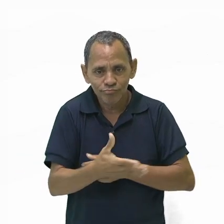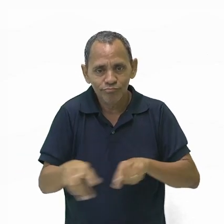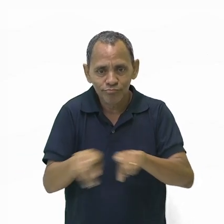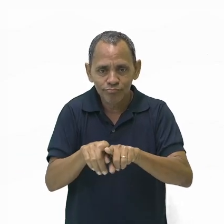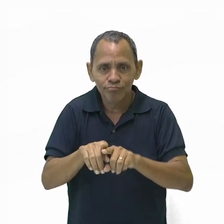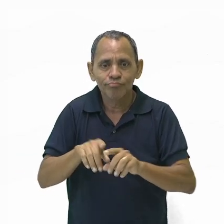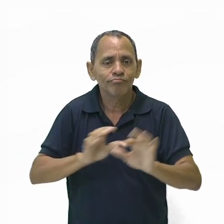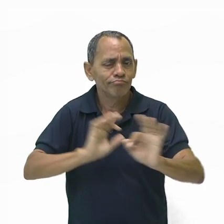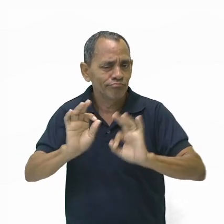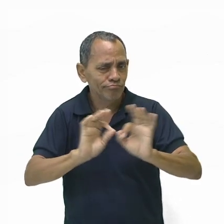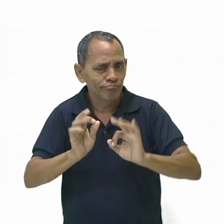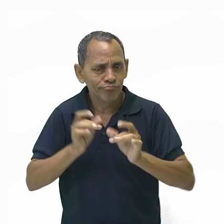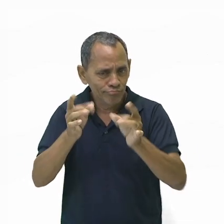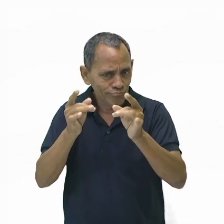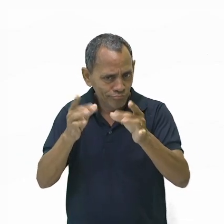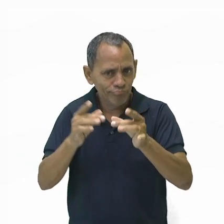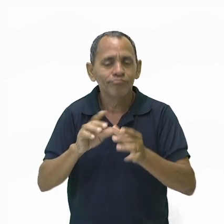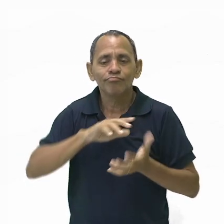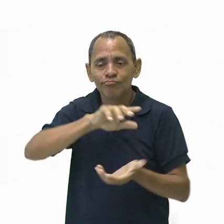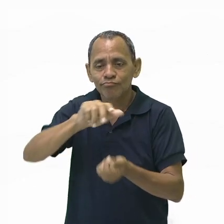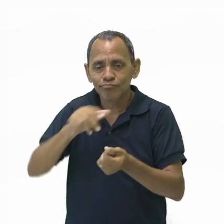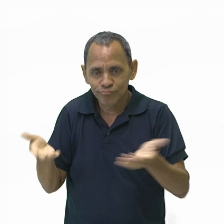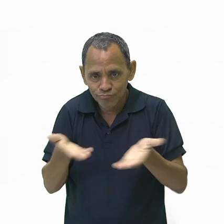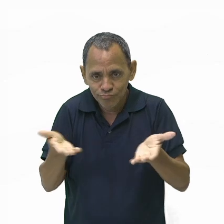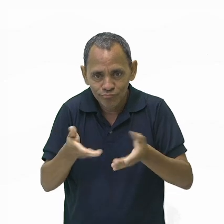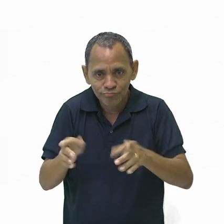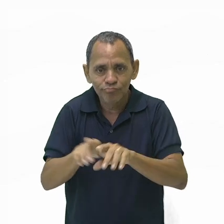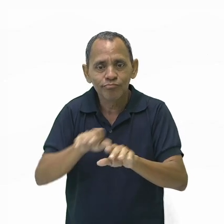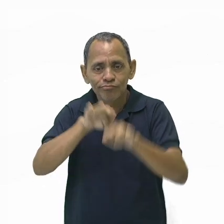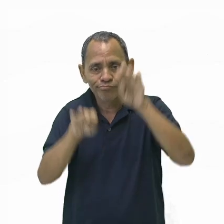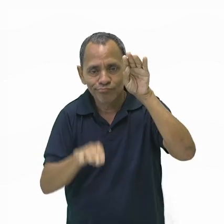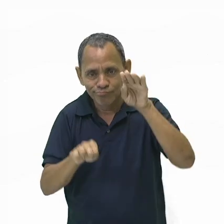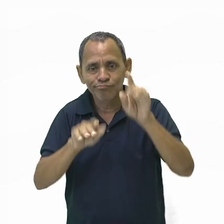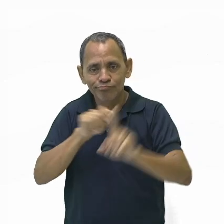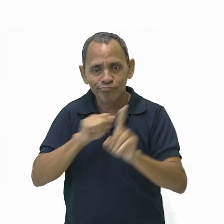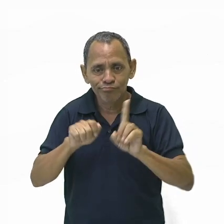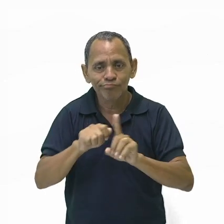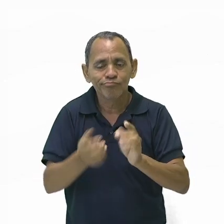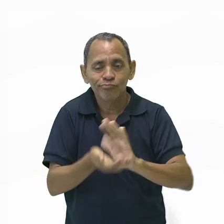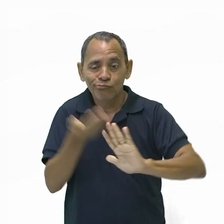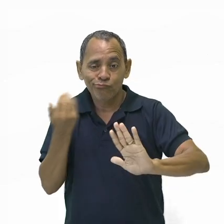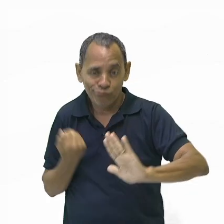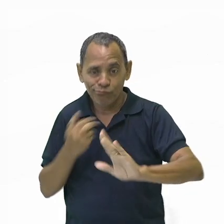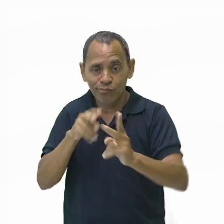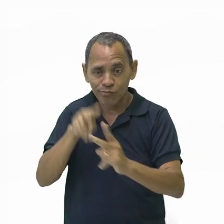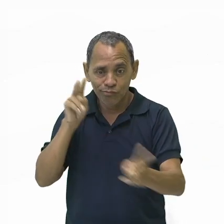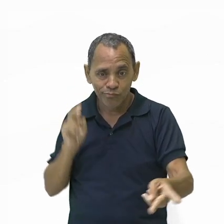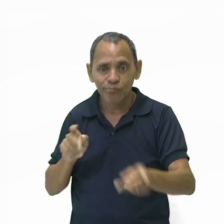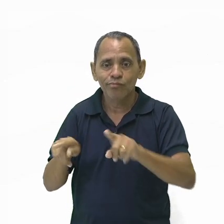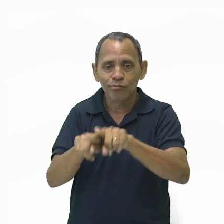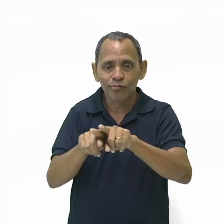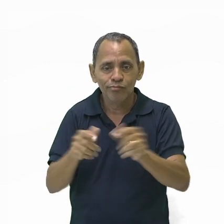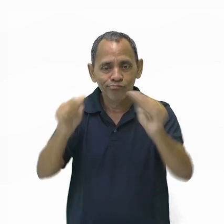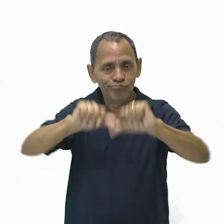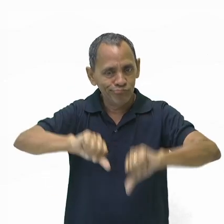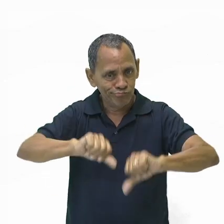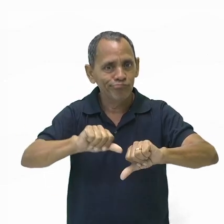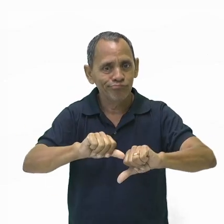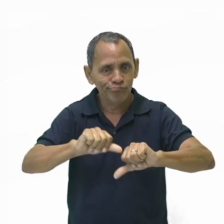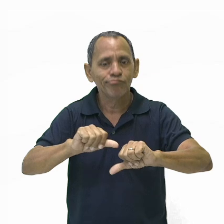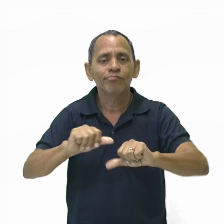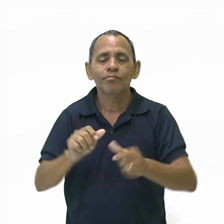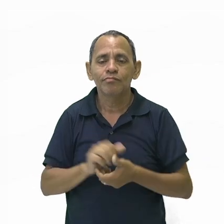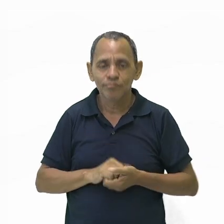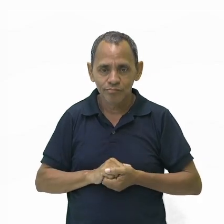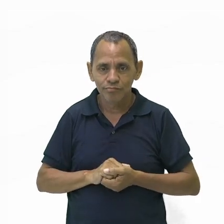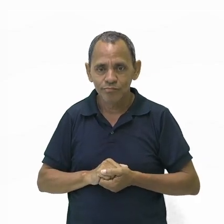de mercado no mundo atual, desigualdade social, exclusão digital e precarização das relações de trabalho. Vamos ao detalhamento: